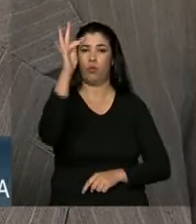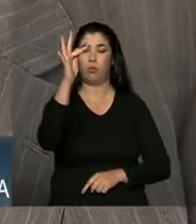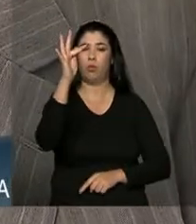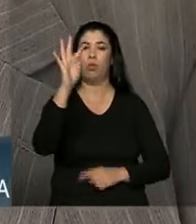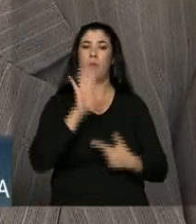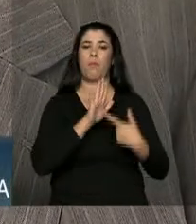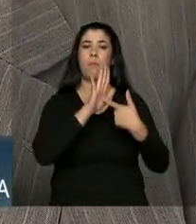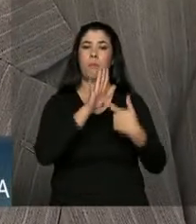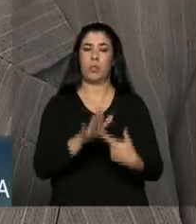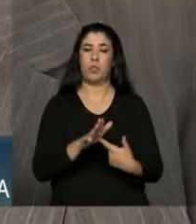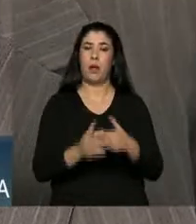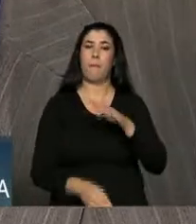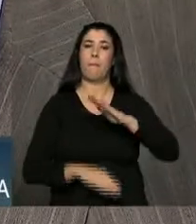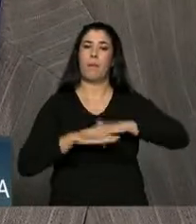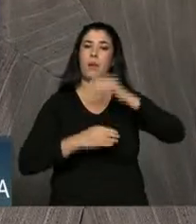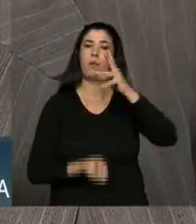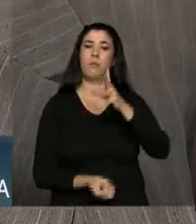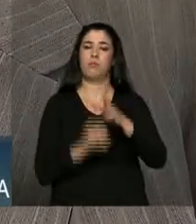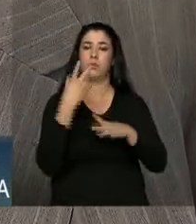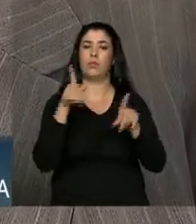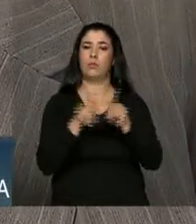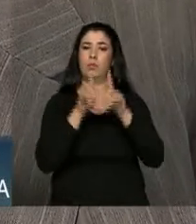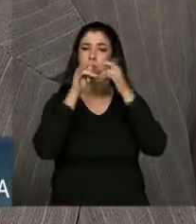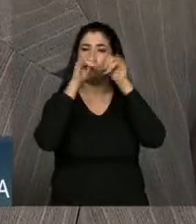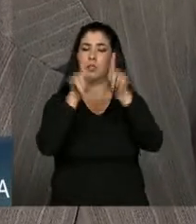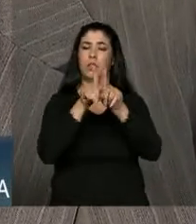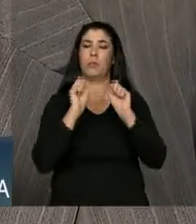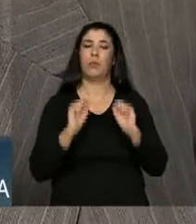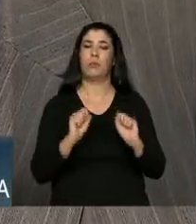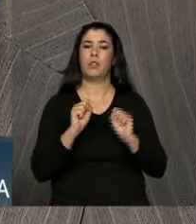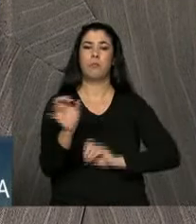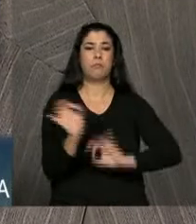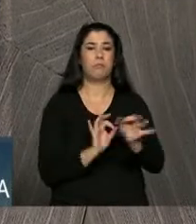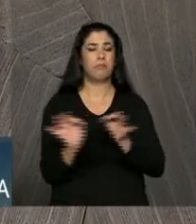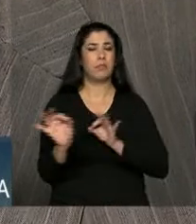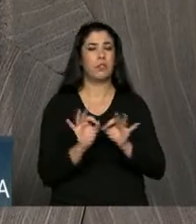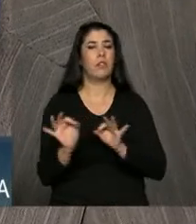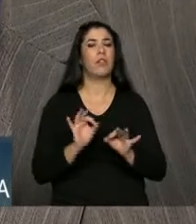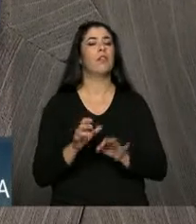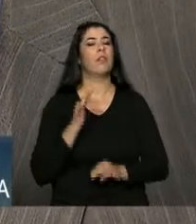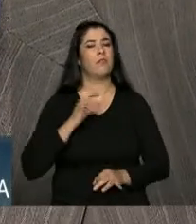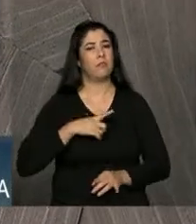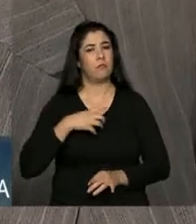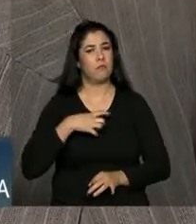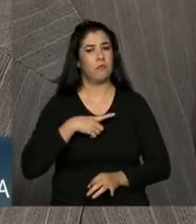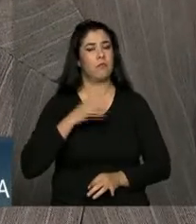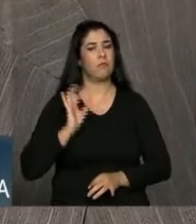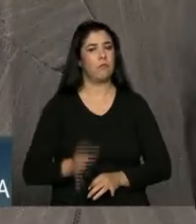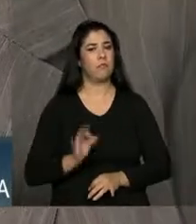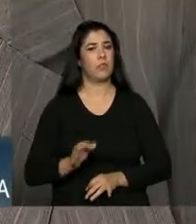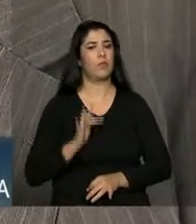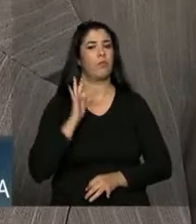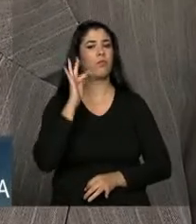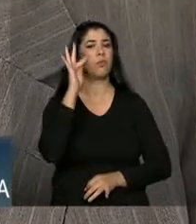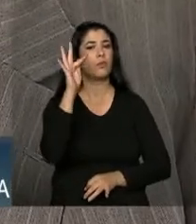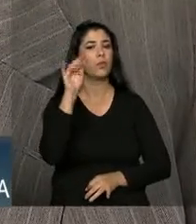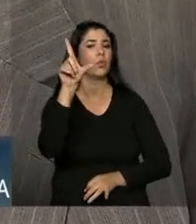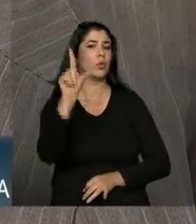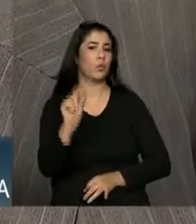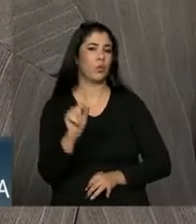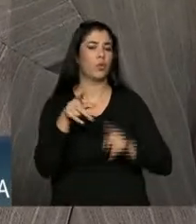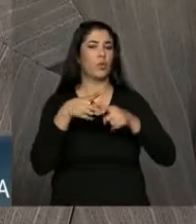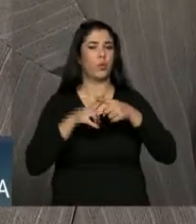demanda crescente de energia e ao mesmo tempo podemos nos preparar a planejar para mitigar possíveis